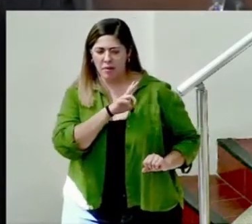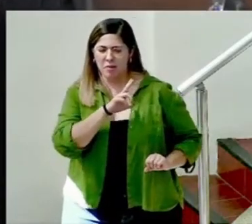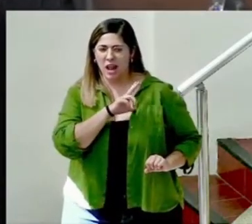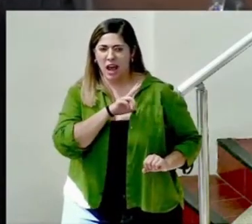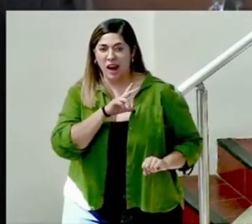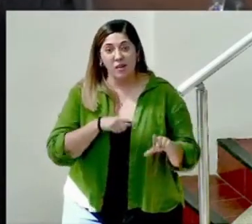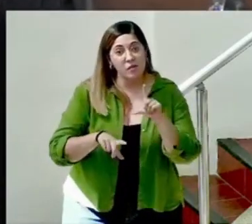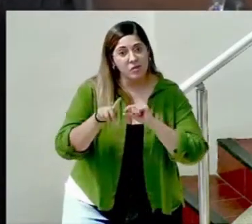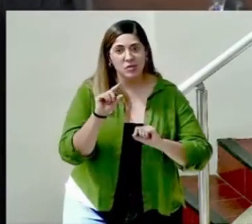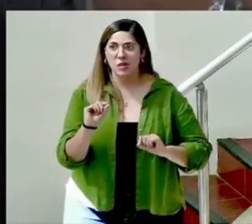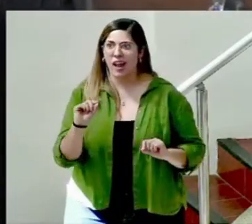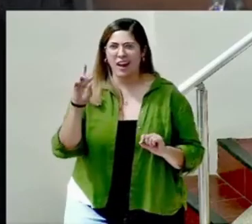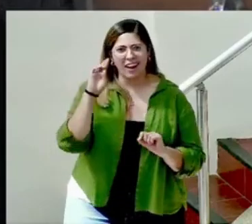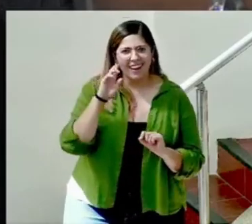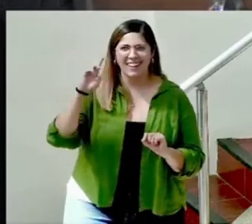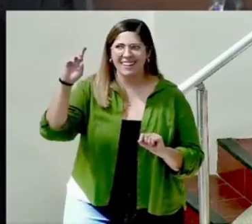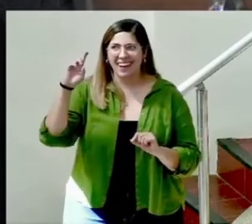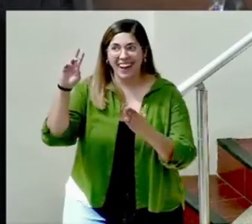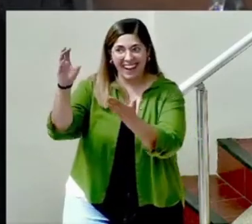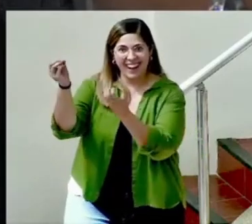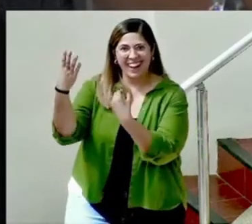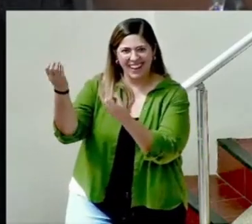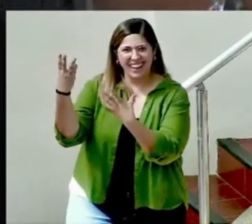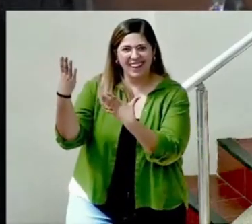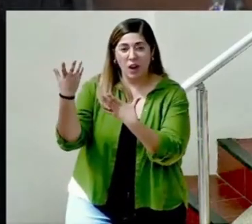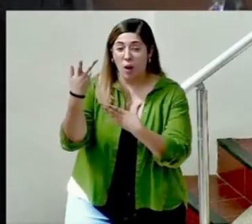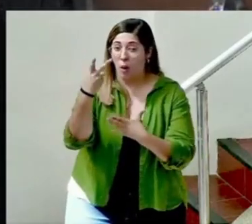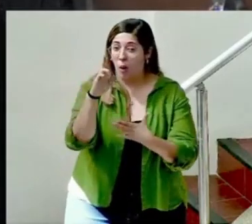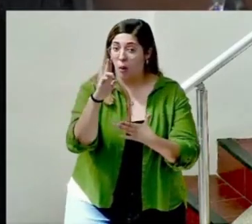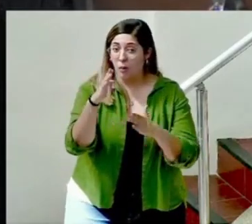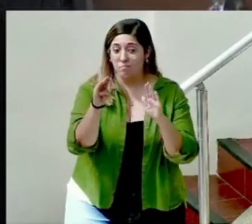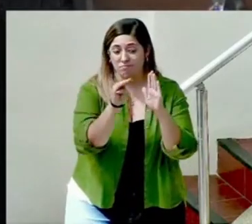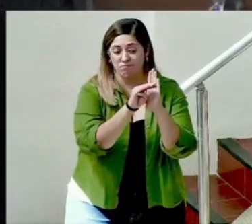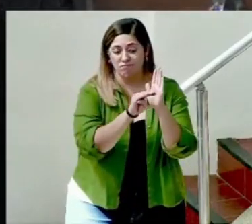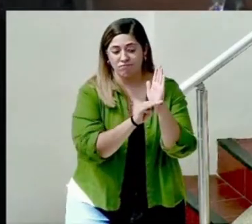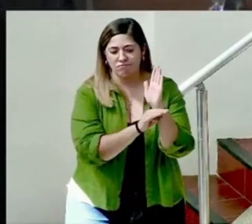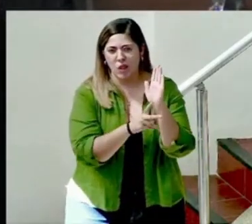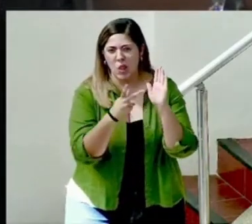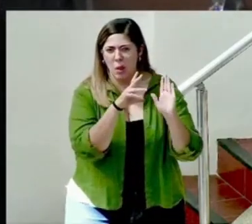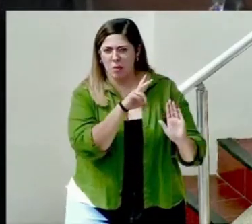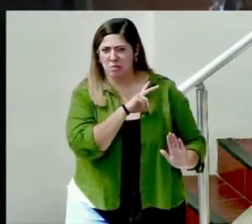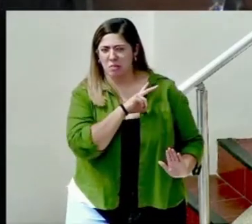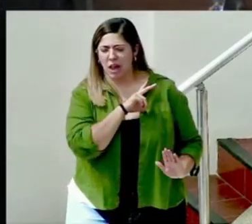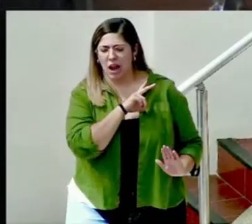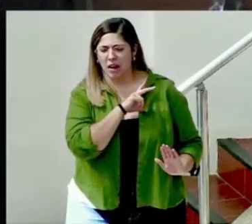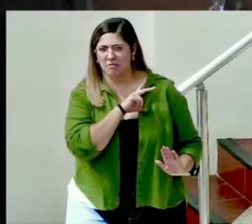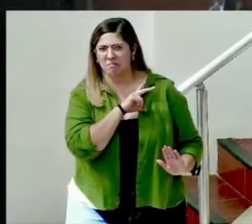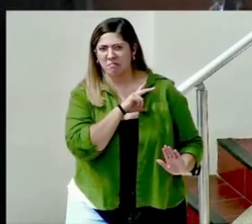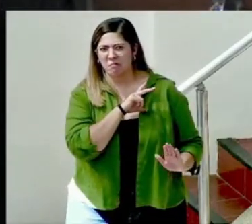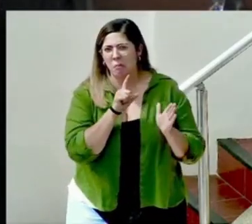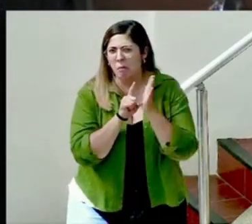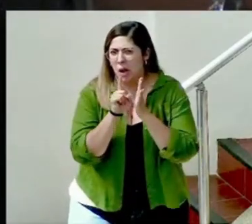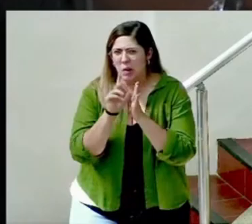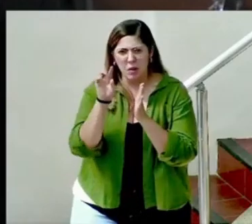tuas escolhas, os teus planos pessoais? O quê? O